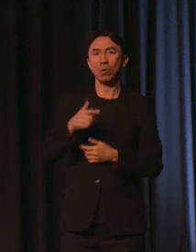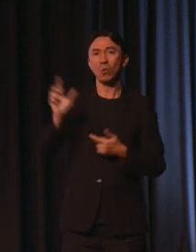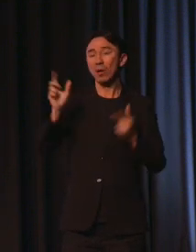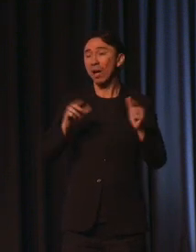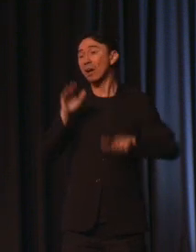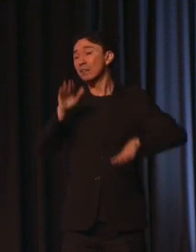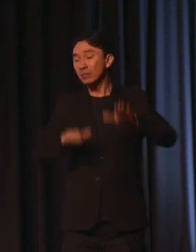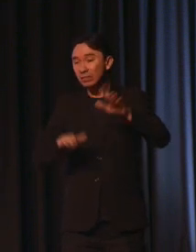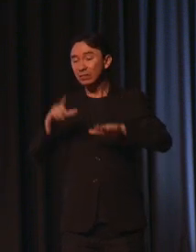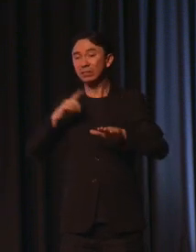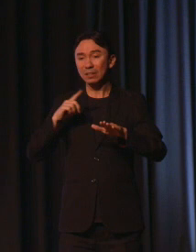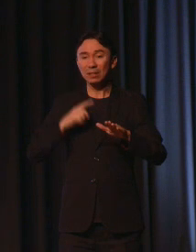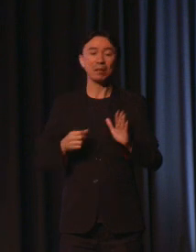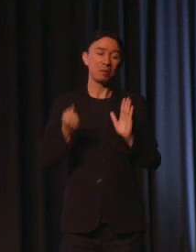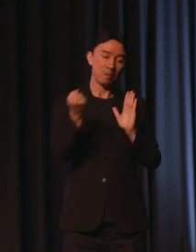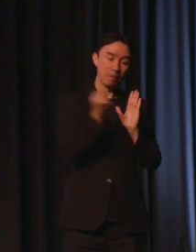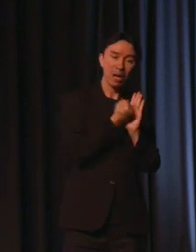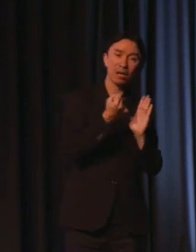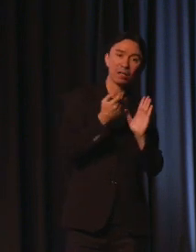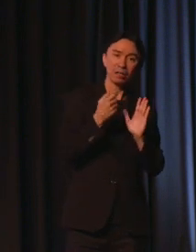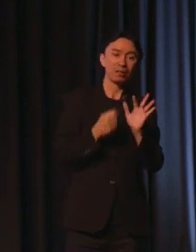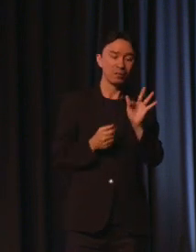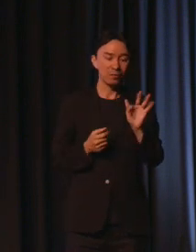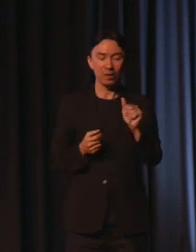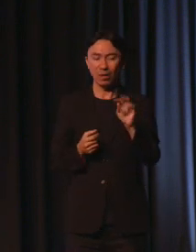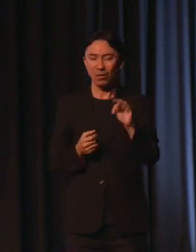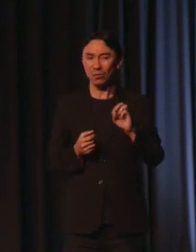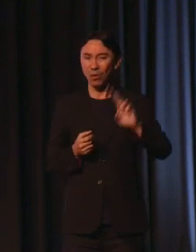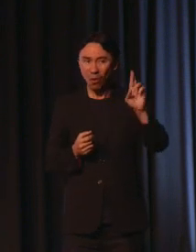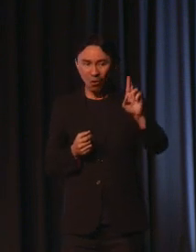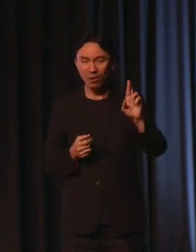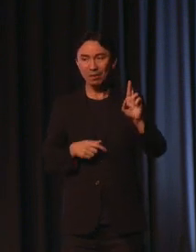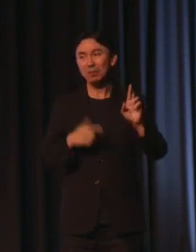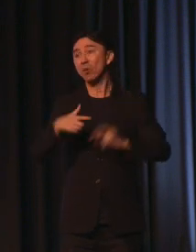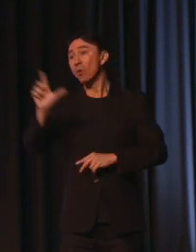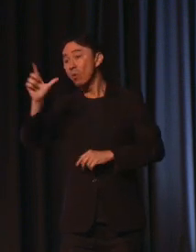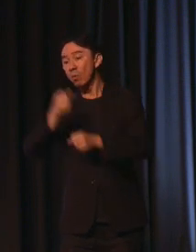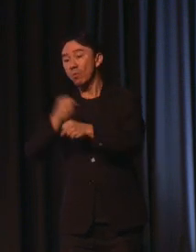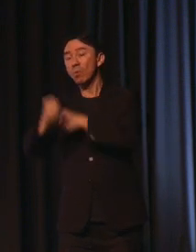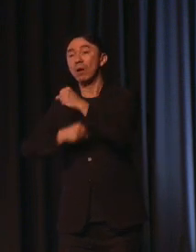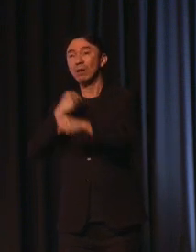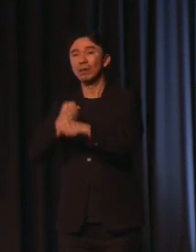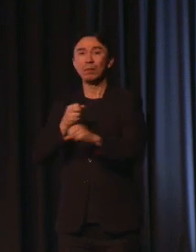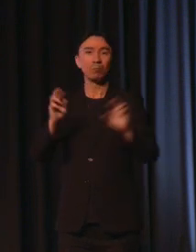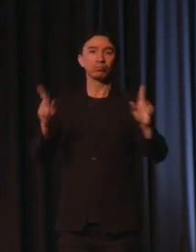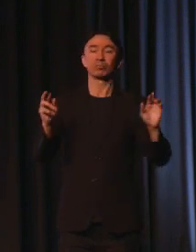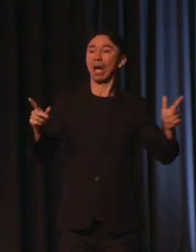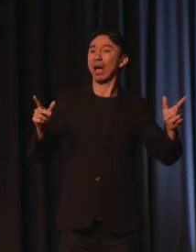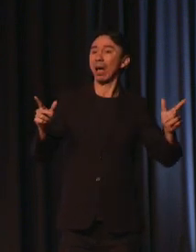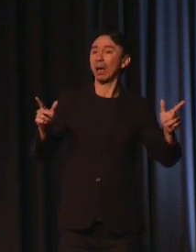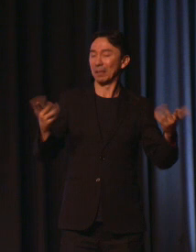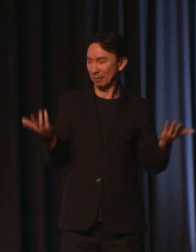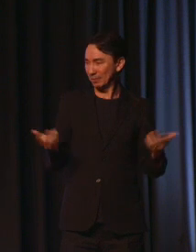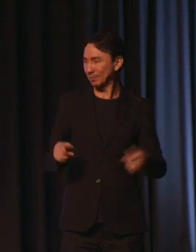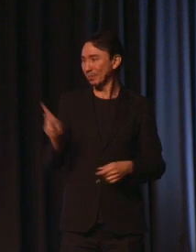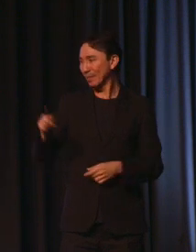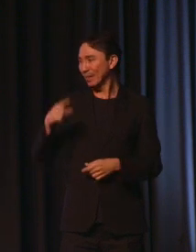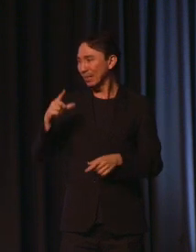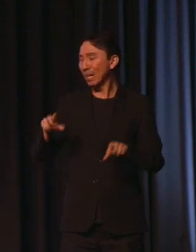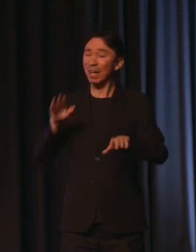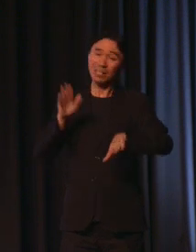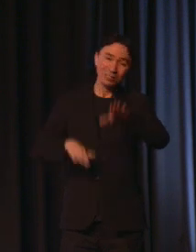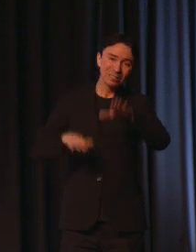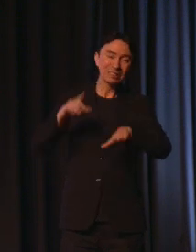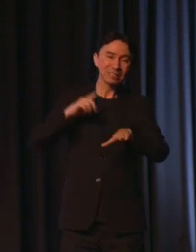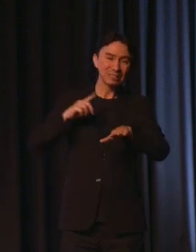determinada marca de um fator e aí no outro ano, de repente, você tem outra. A dispensa de licitação, basicamente, a gente